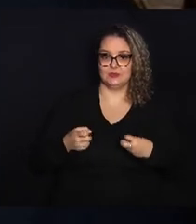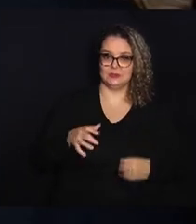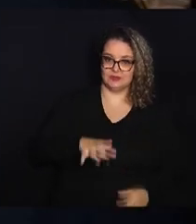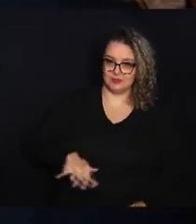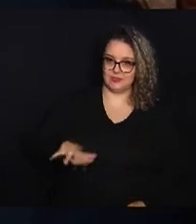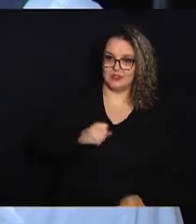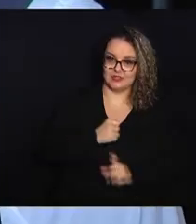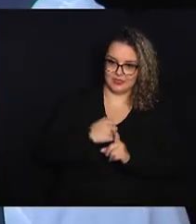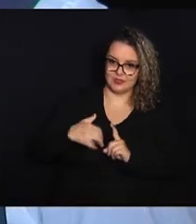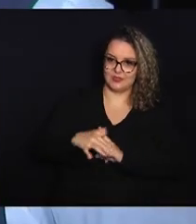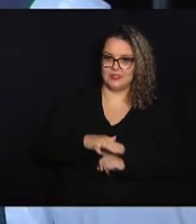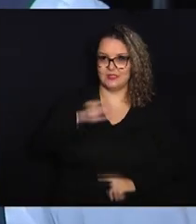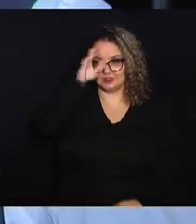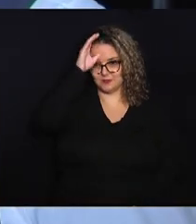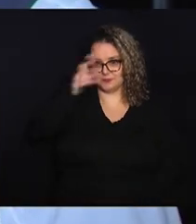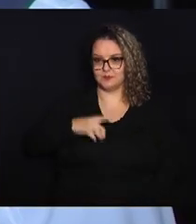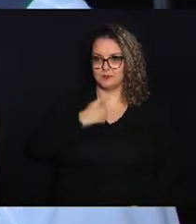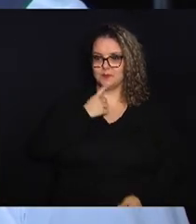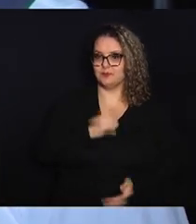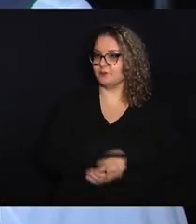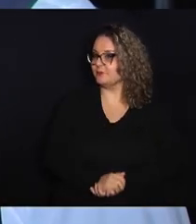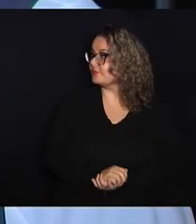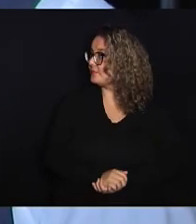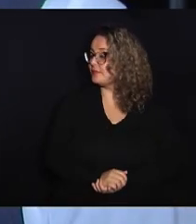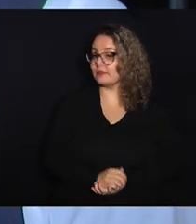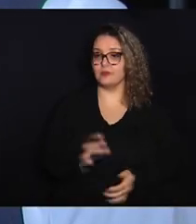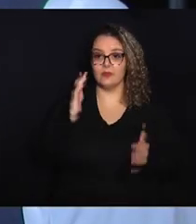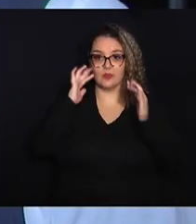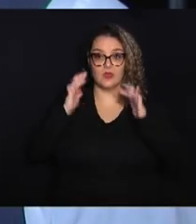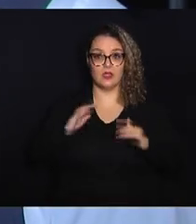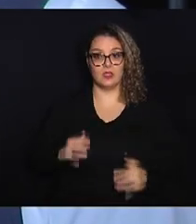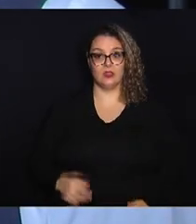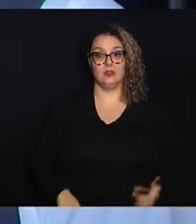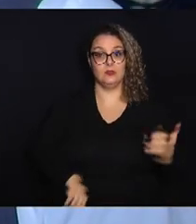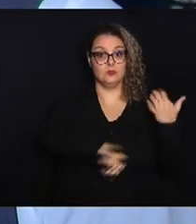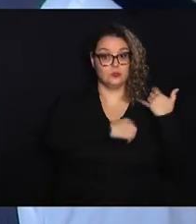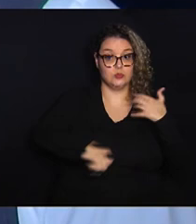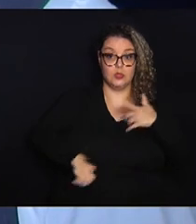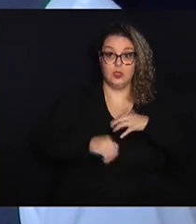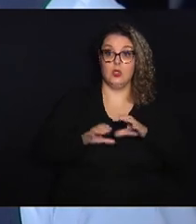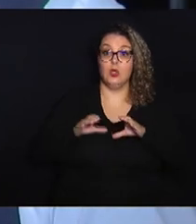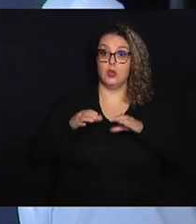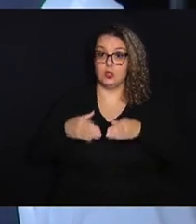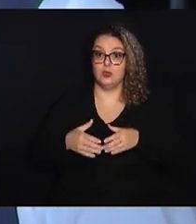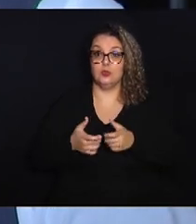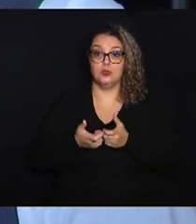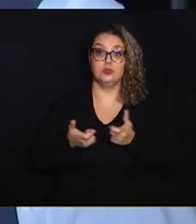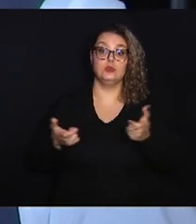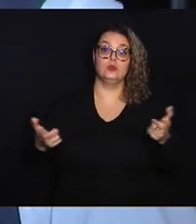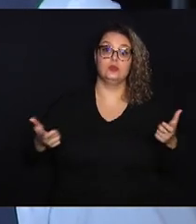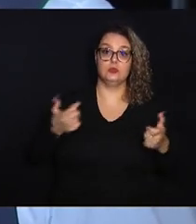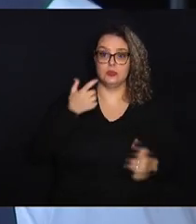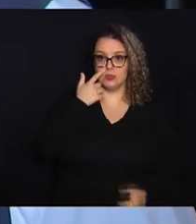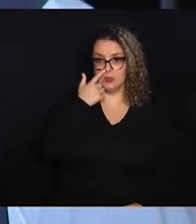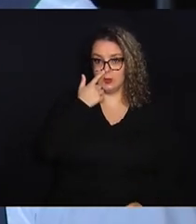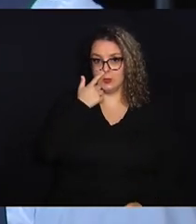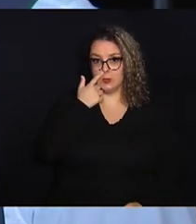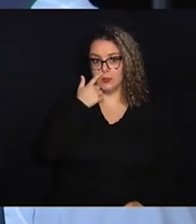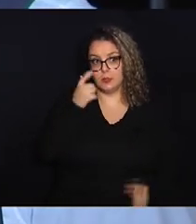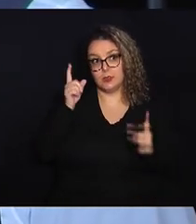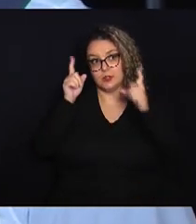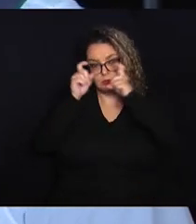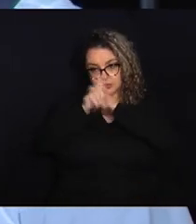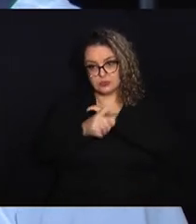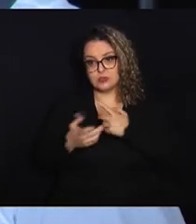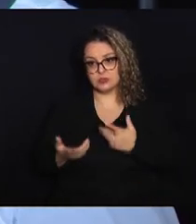sociedade campineira. A gente tem que imaginar que uma orquestra sinfônica é um grupo muito grande, um grupo muito complexo.